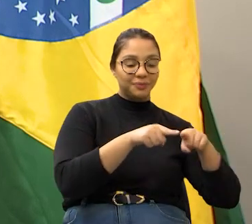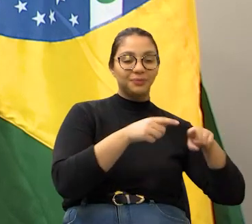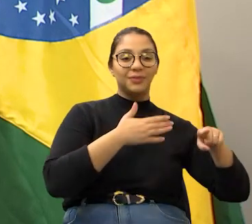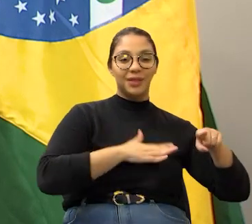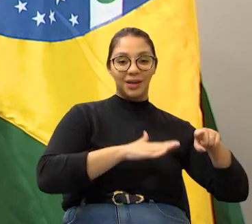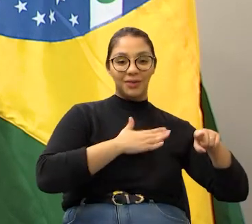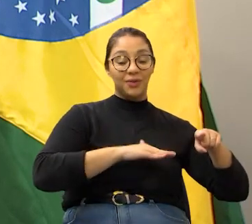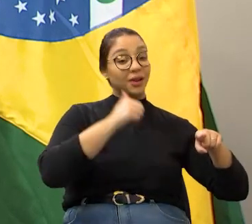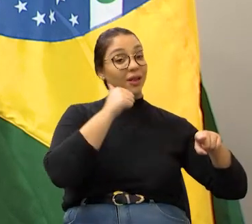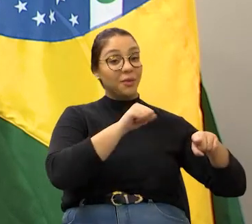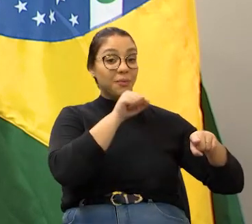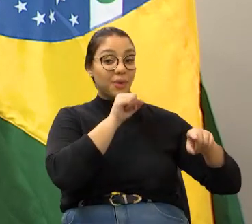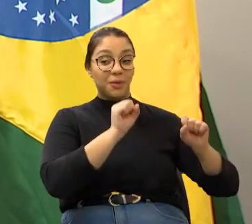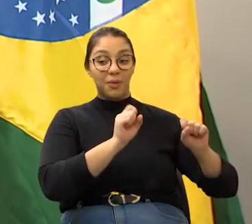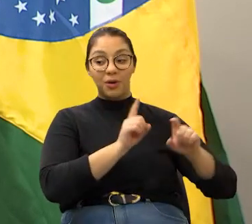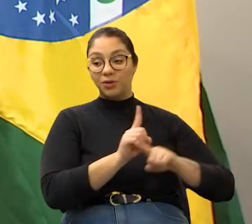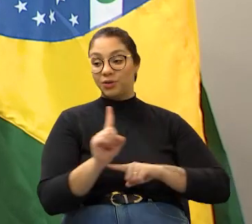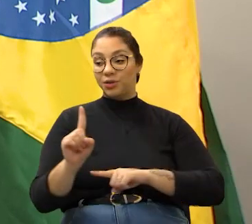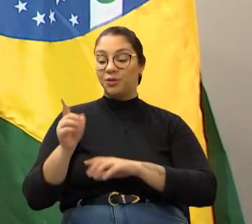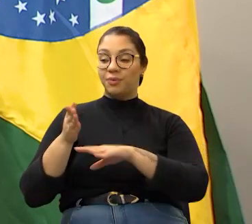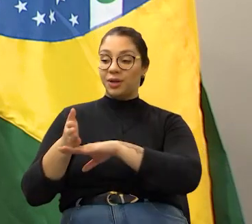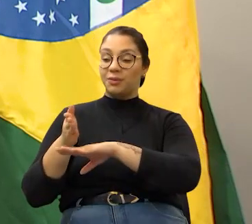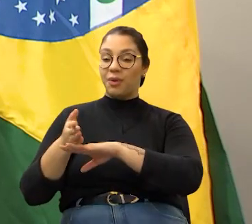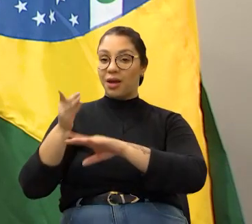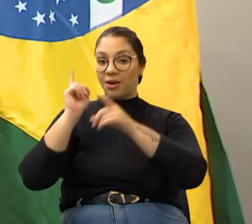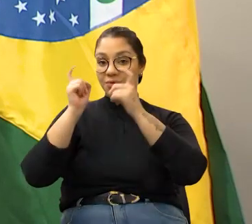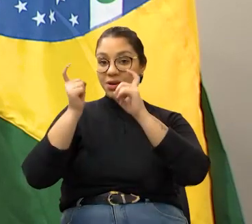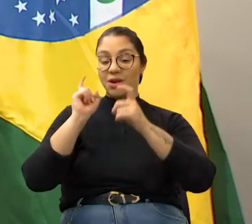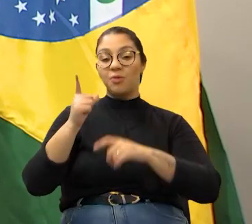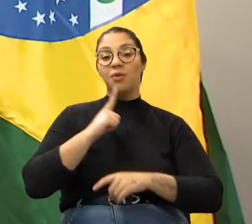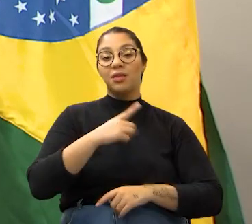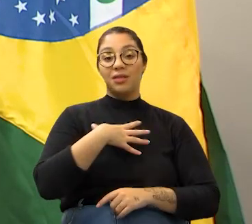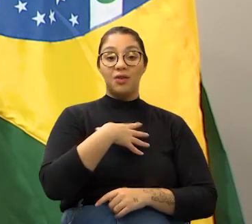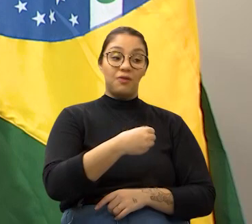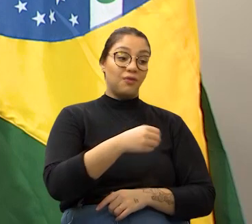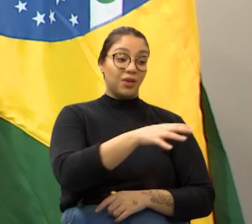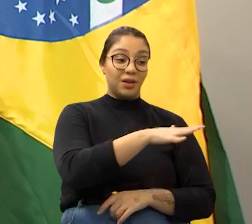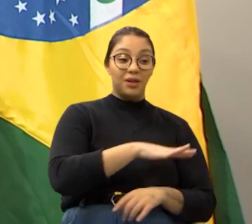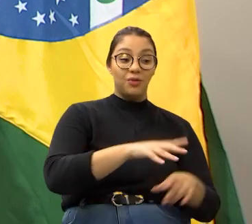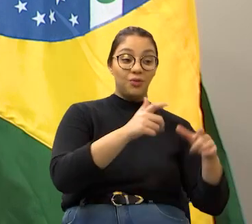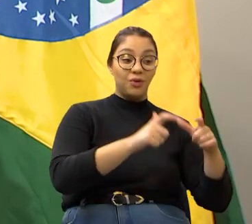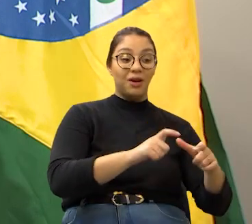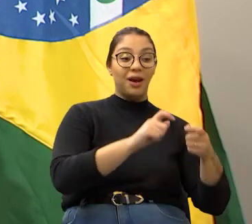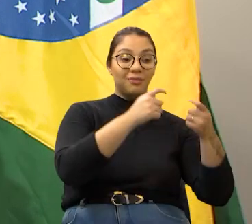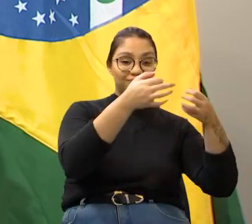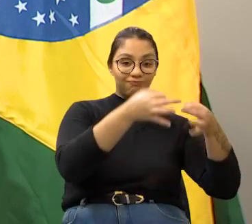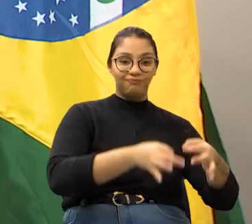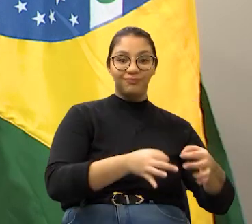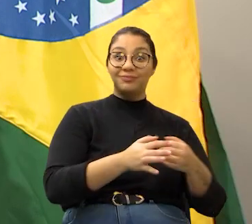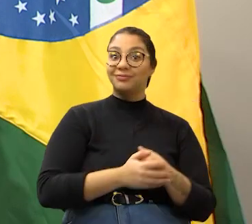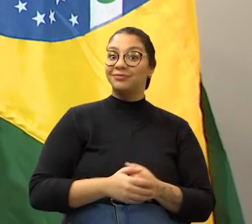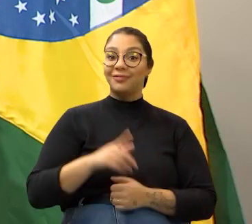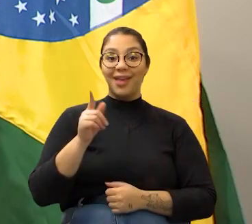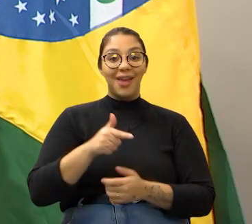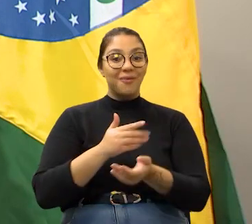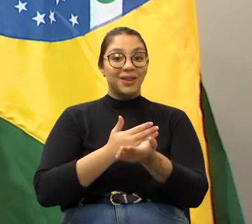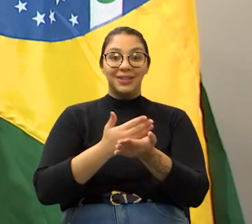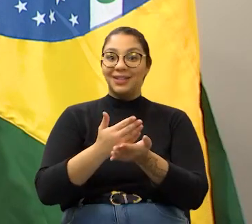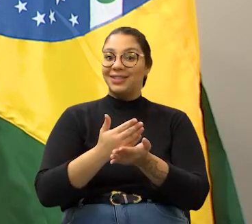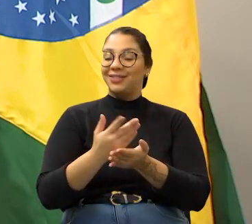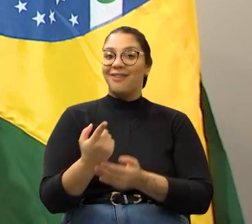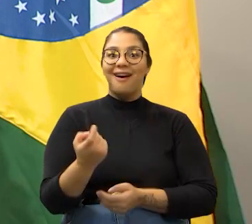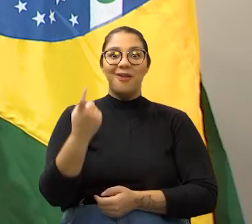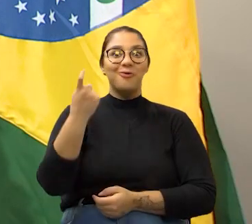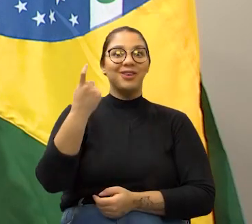ali, né, tranquilas. A sua mãe pode participar da reunião sabendo que seu filho vai estar num espaço adequado. É